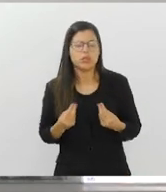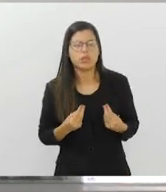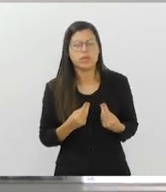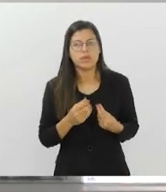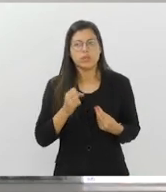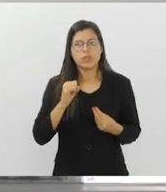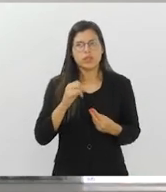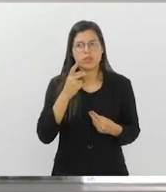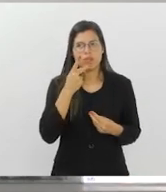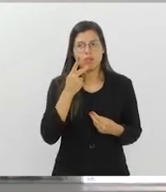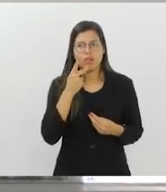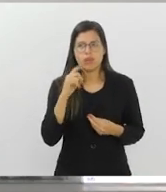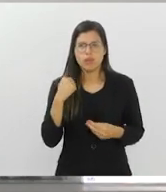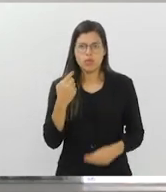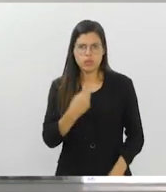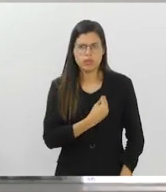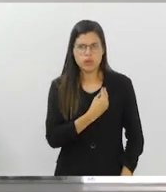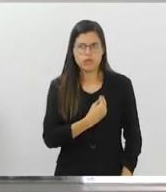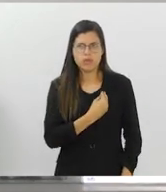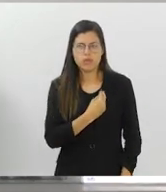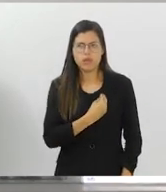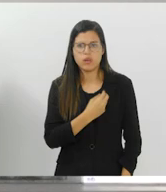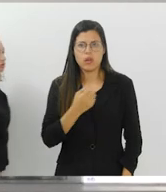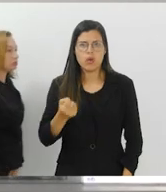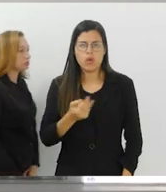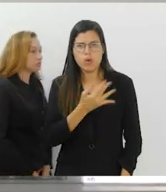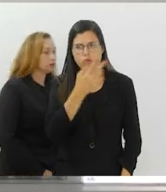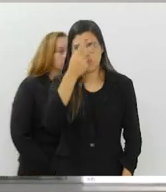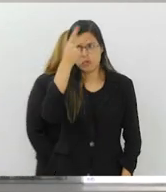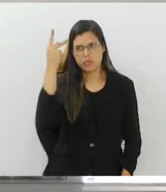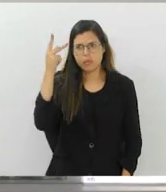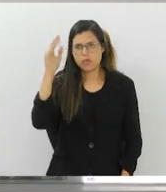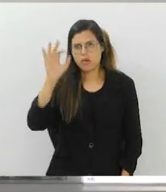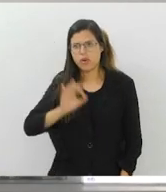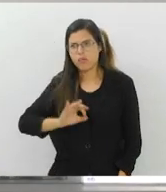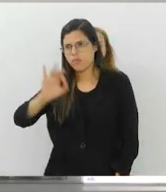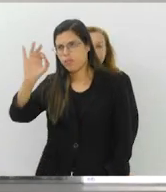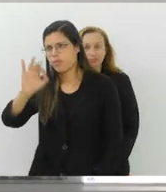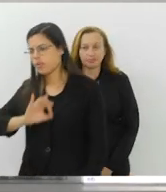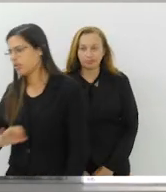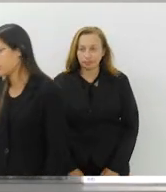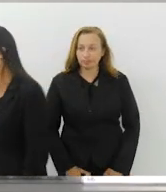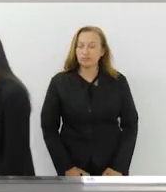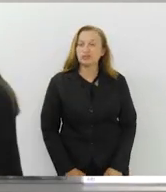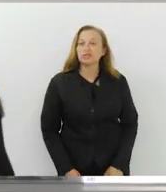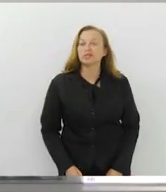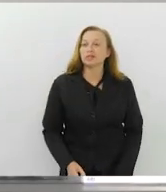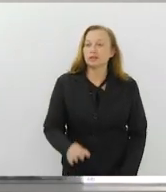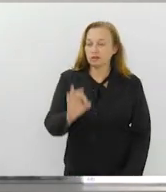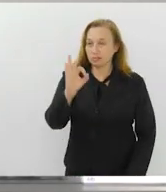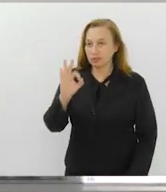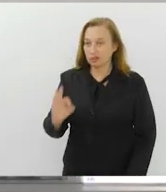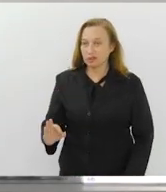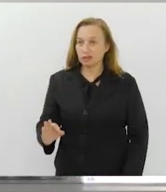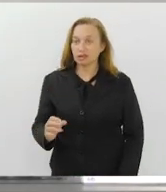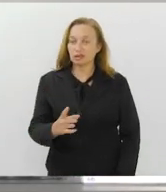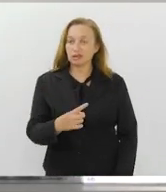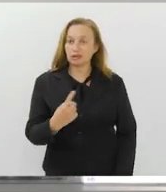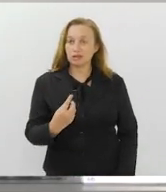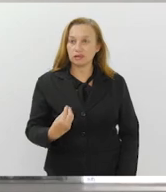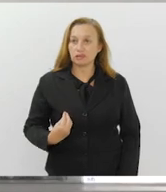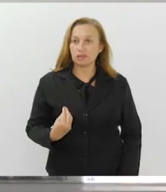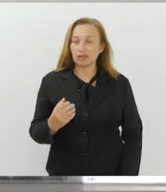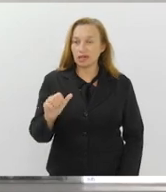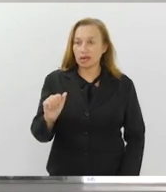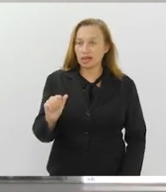na nossa vida quantas pessoas, na porcentagem, quantas vidas típicas para atípicas, aí a gente